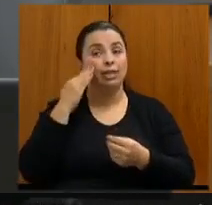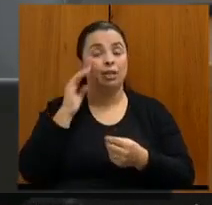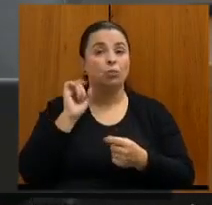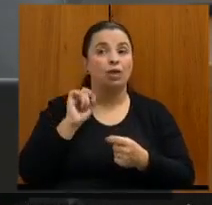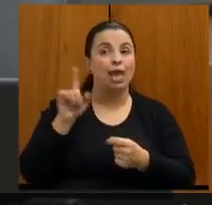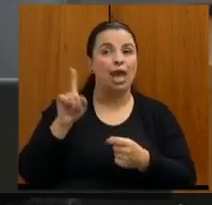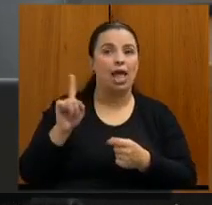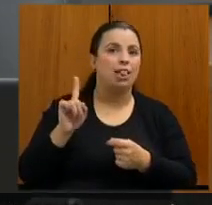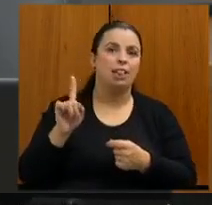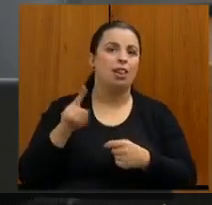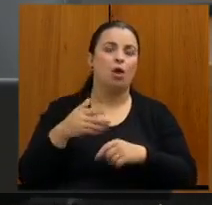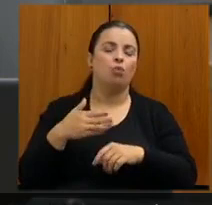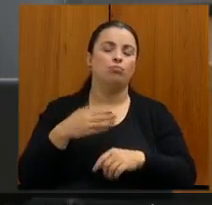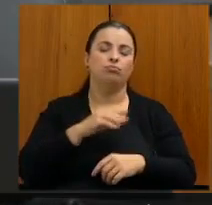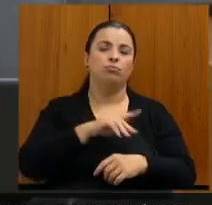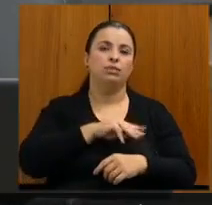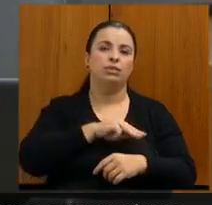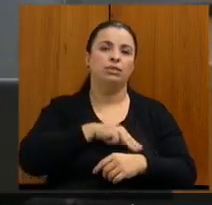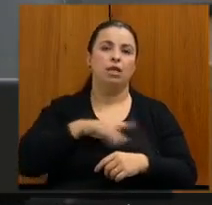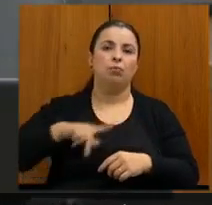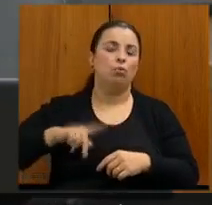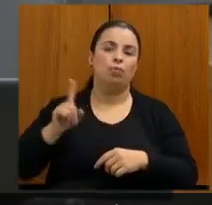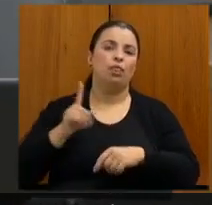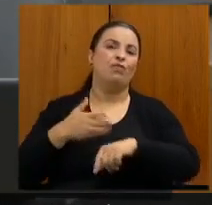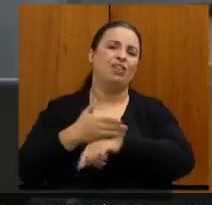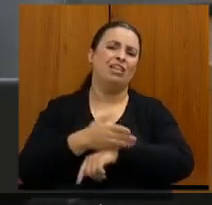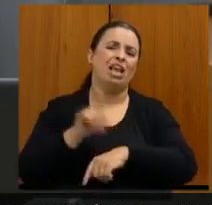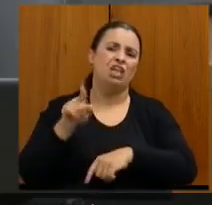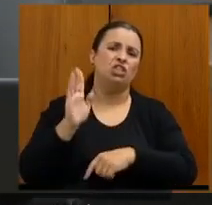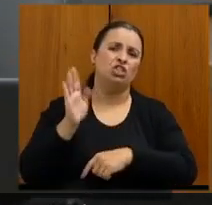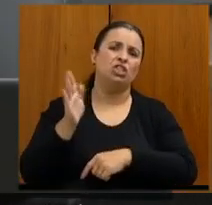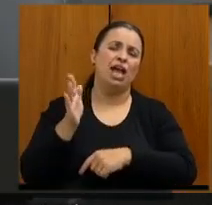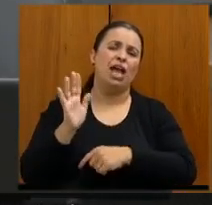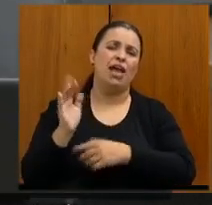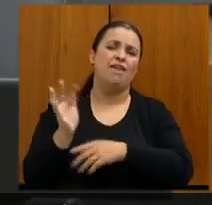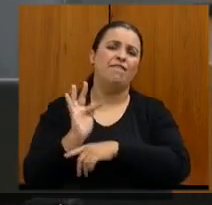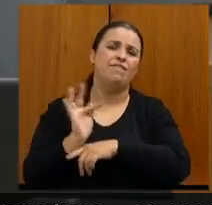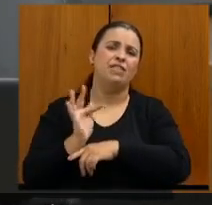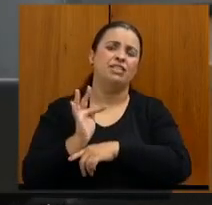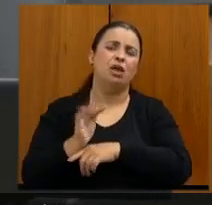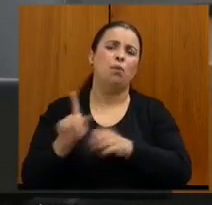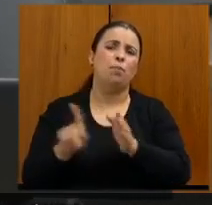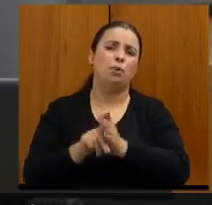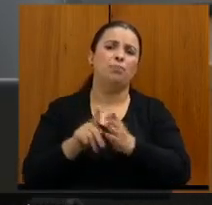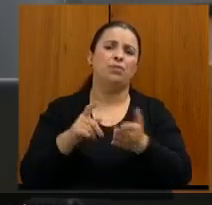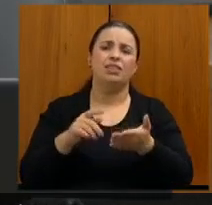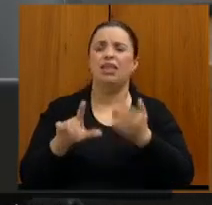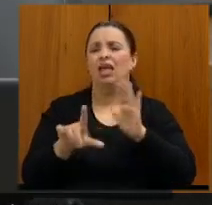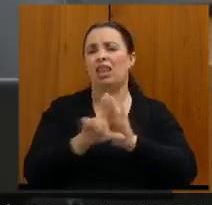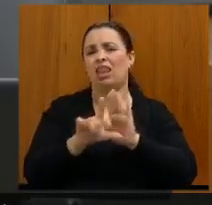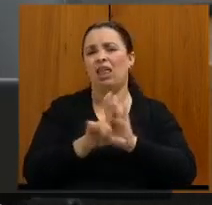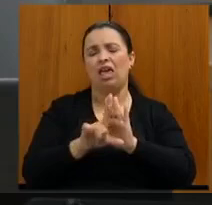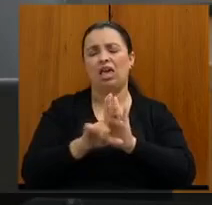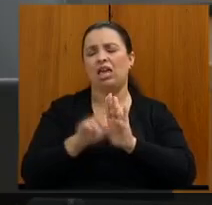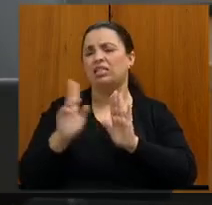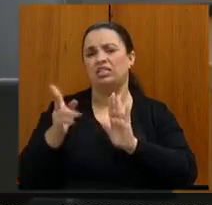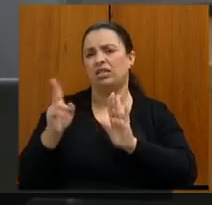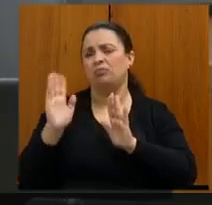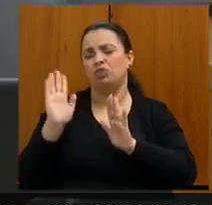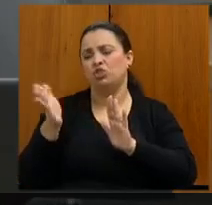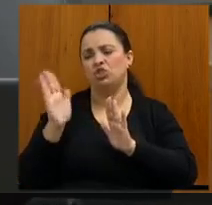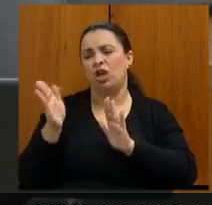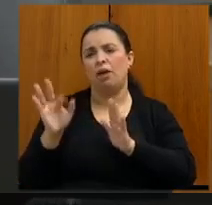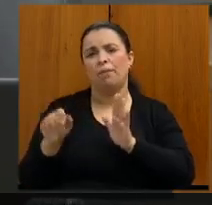né eles na verdade porque não espere por já fiscal da lei né gente então ele já fiscaliza de qualquer ordem justamente